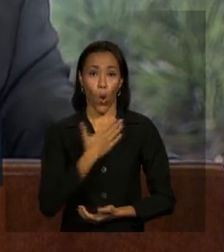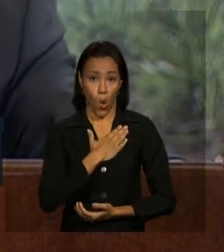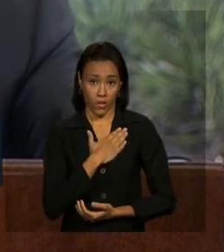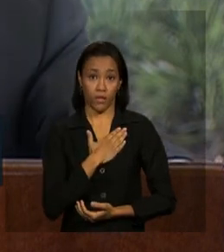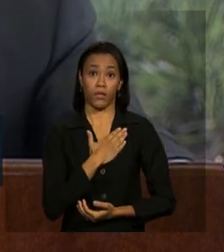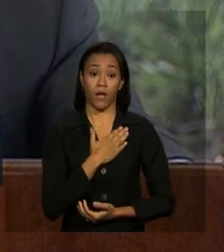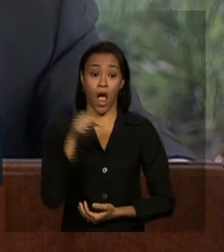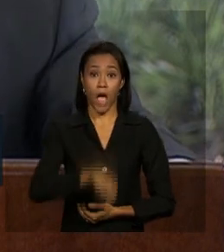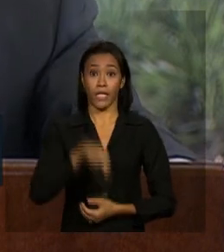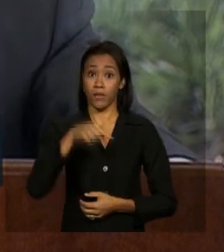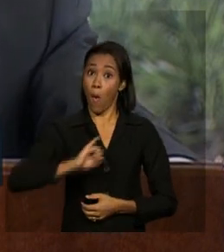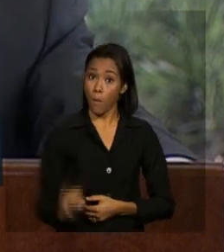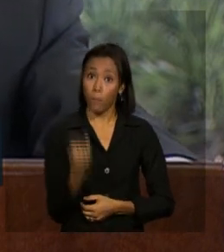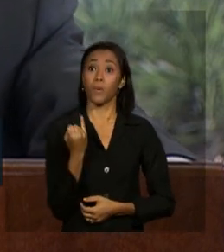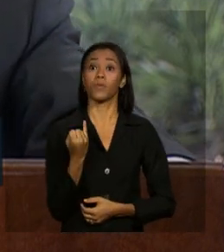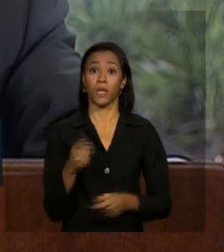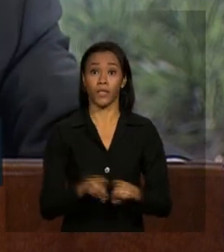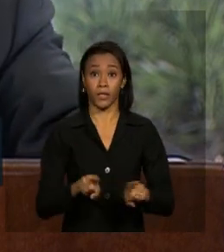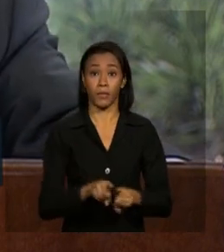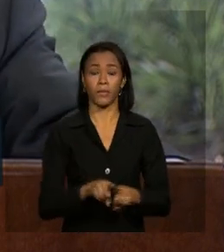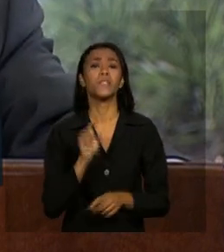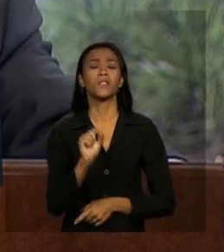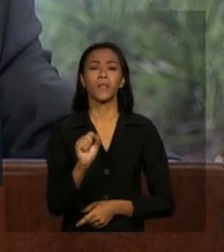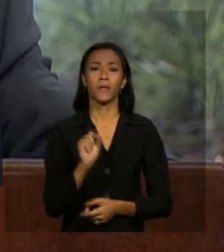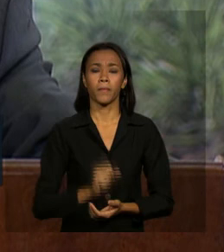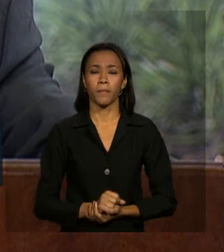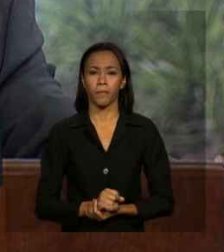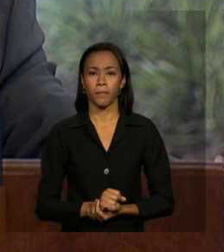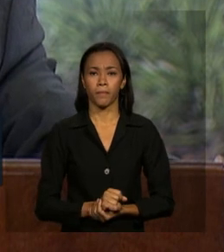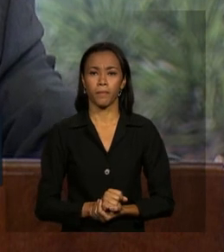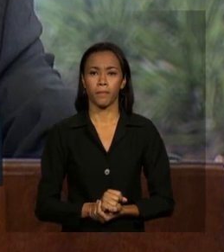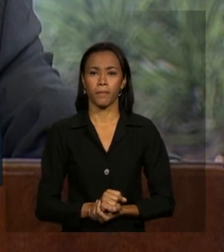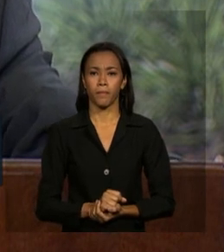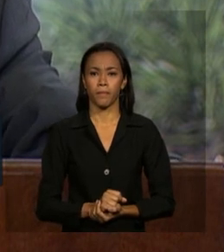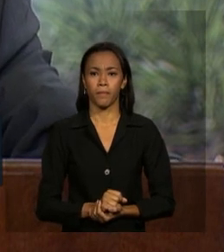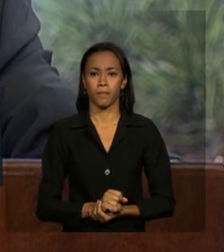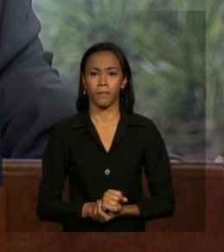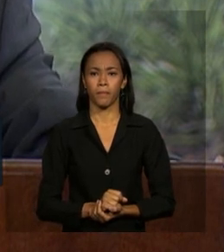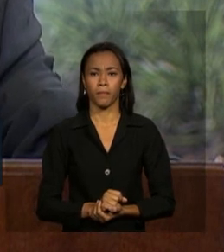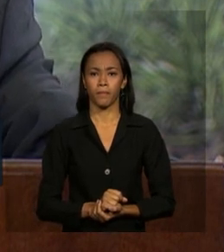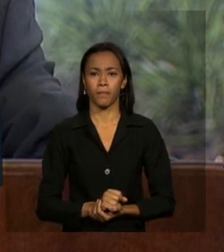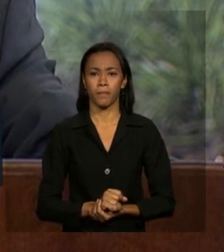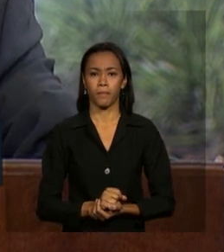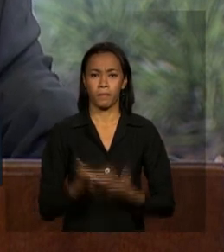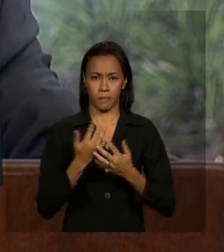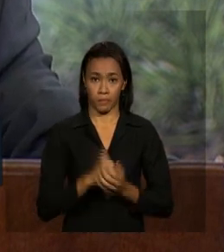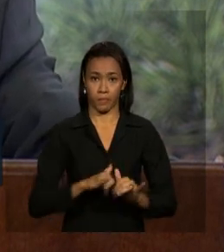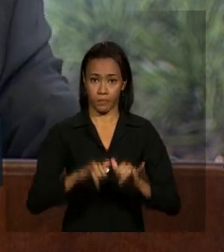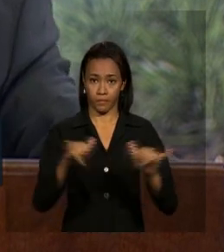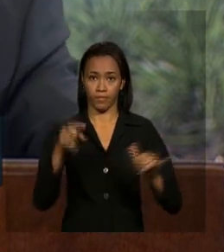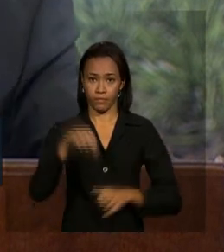e nessa oportunidade Bom dia a passar